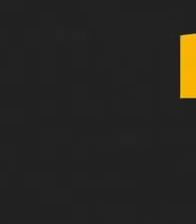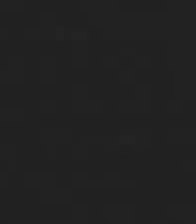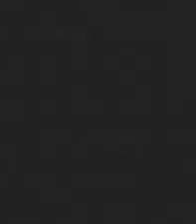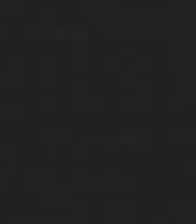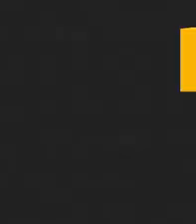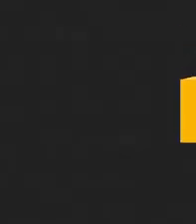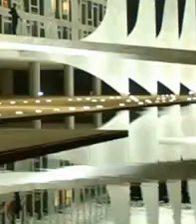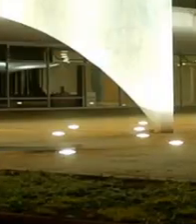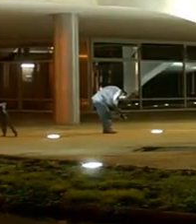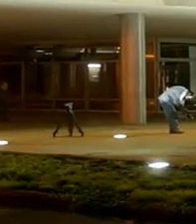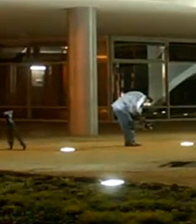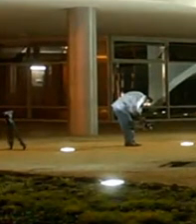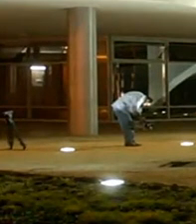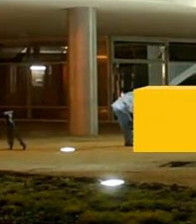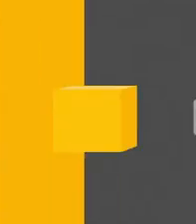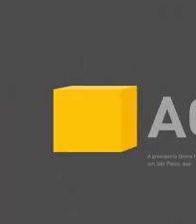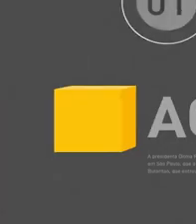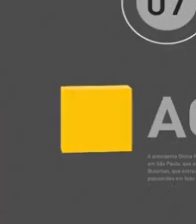por